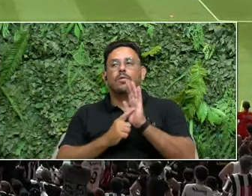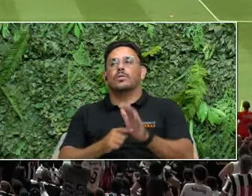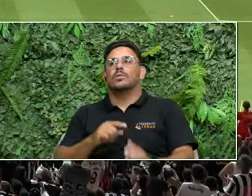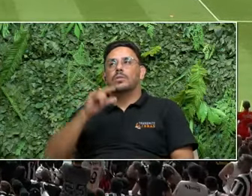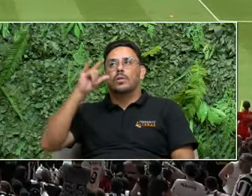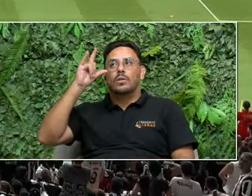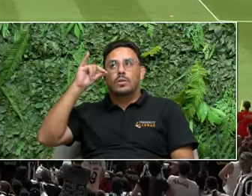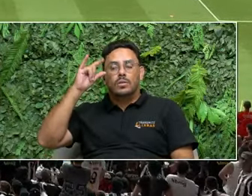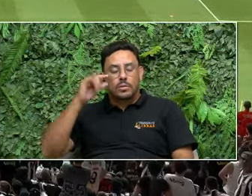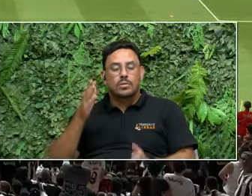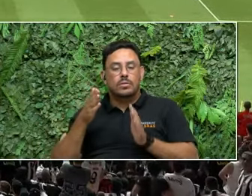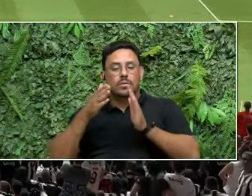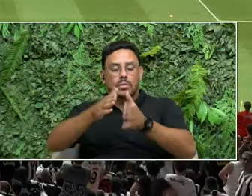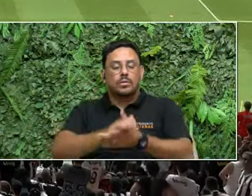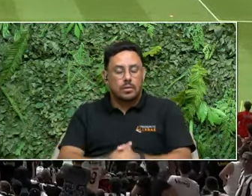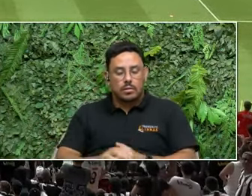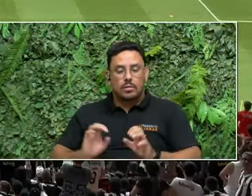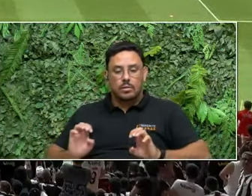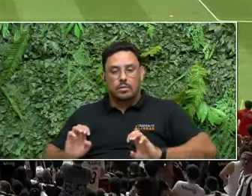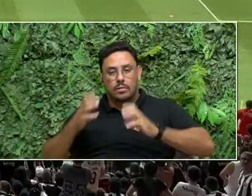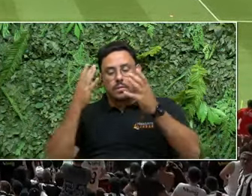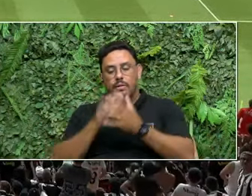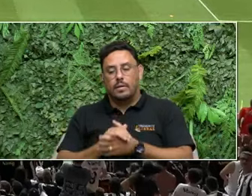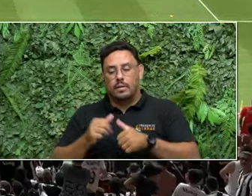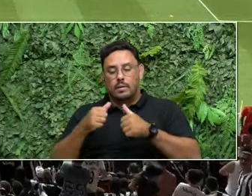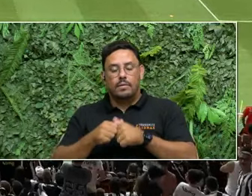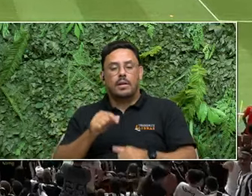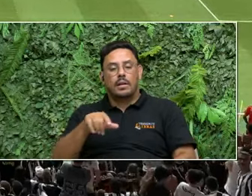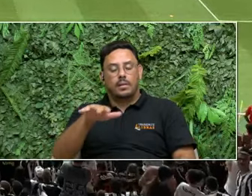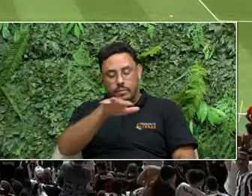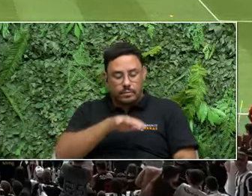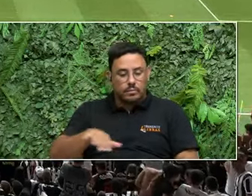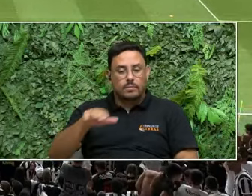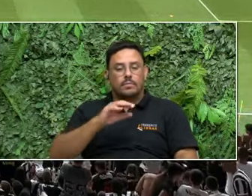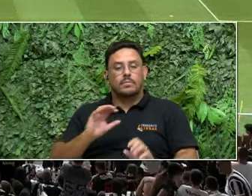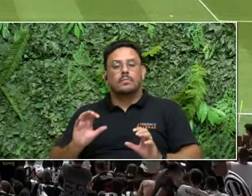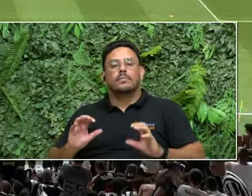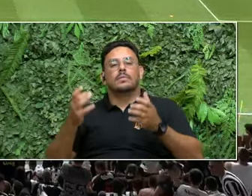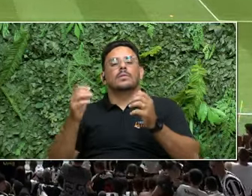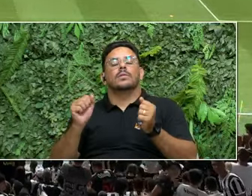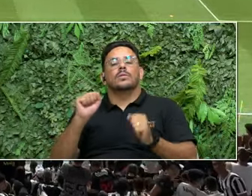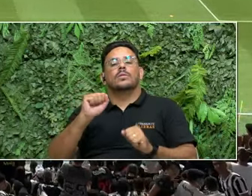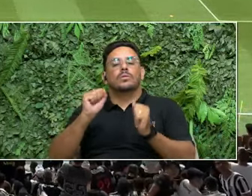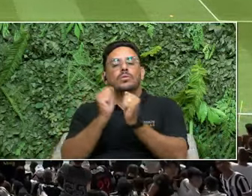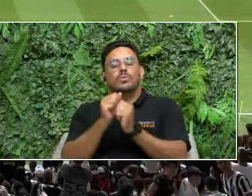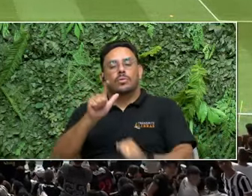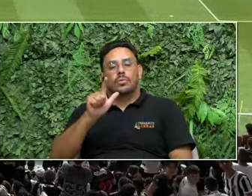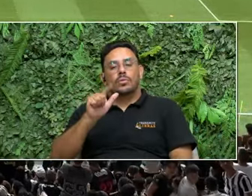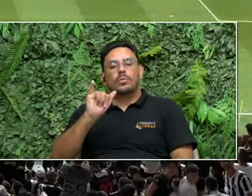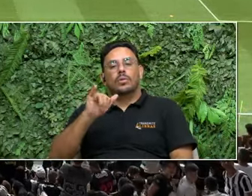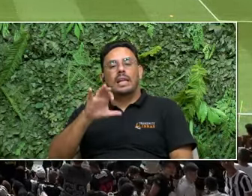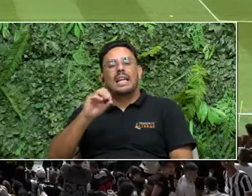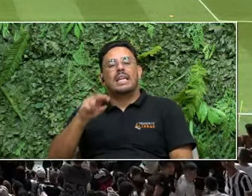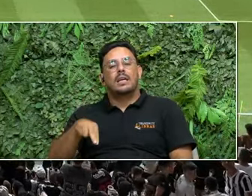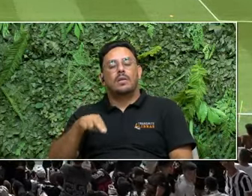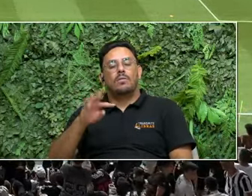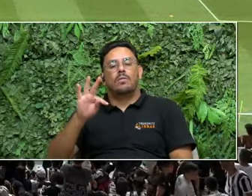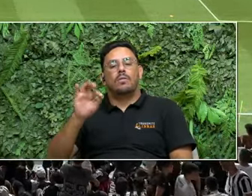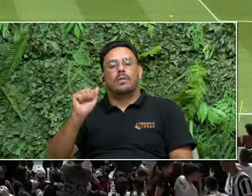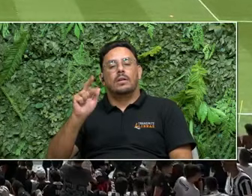rumo ao evento vai ficar ali no camarote provavelmente no camarote do lincol viu reúne pouca gente boa lá lincol